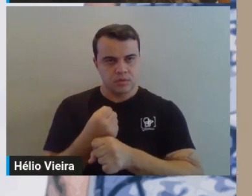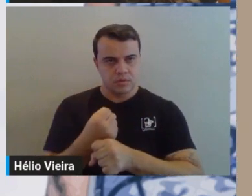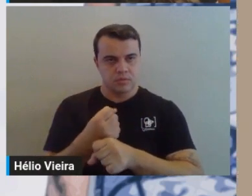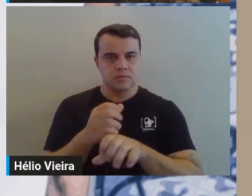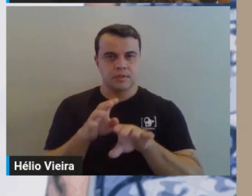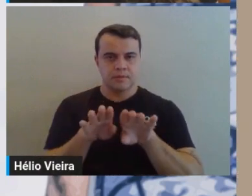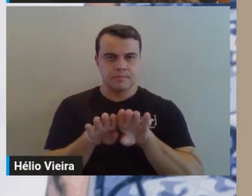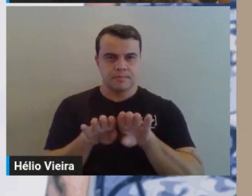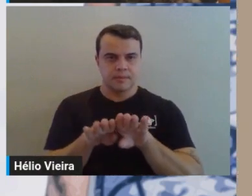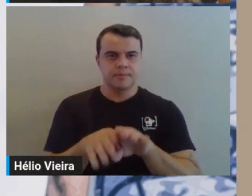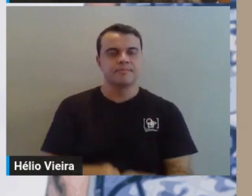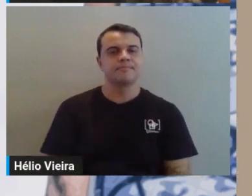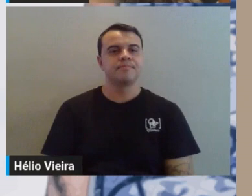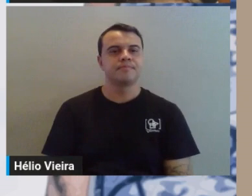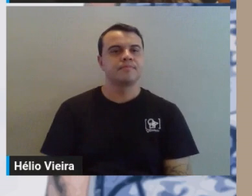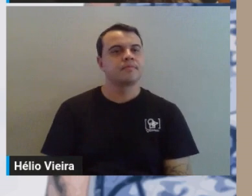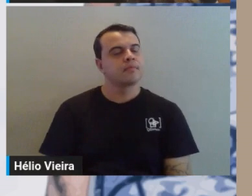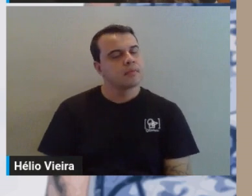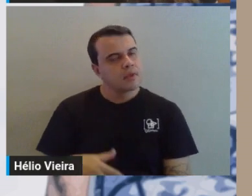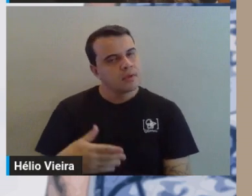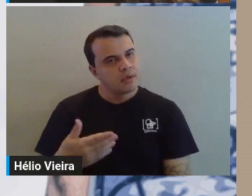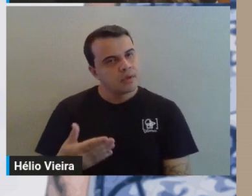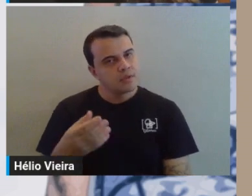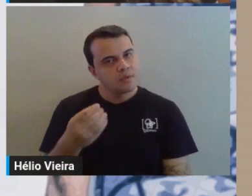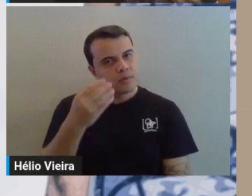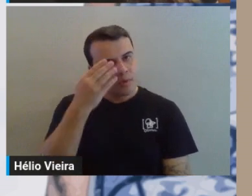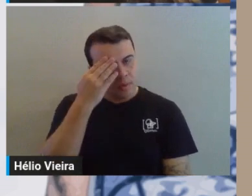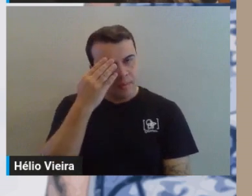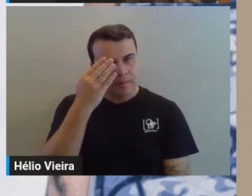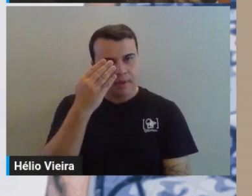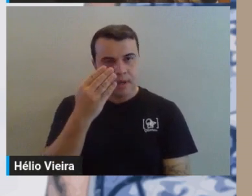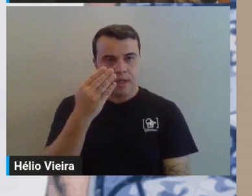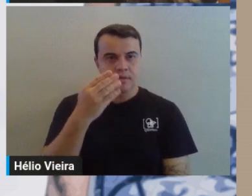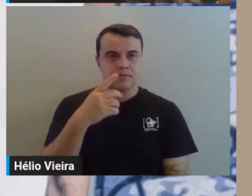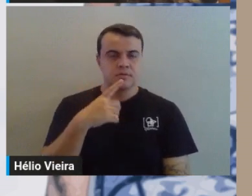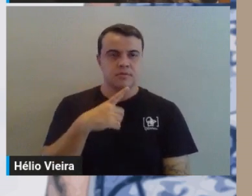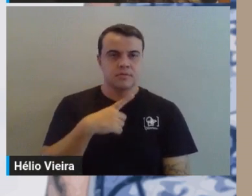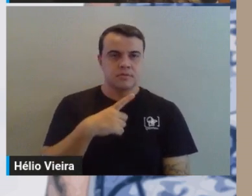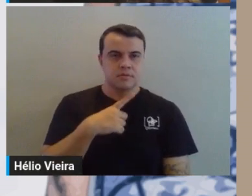também. Então, é isso, eu agradeço